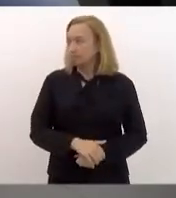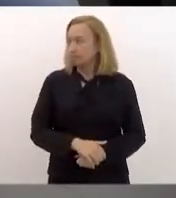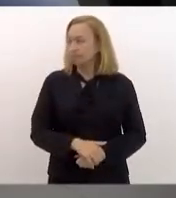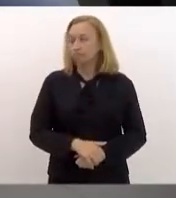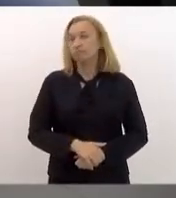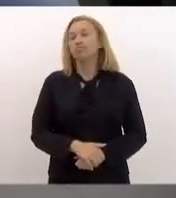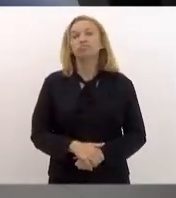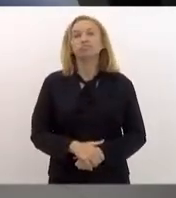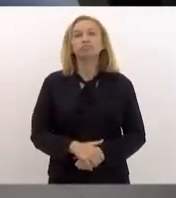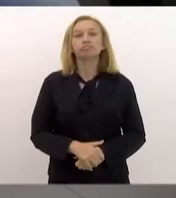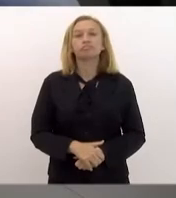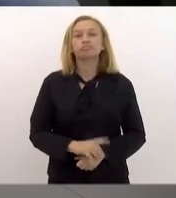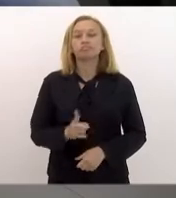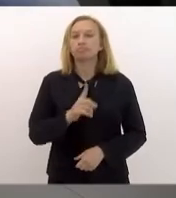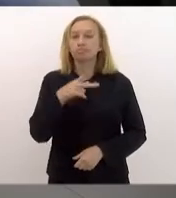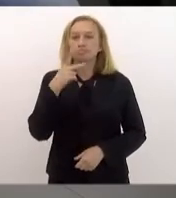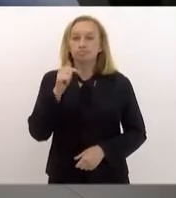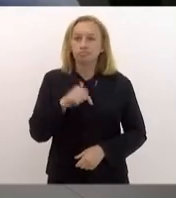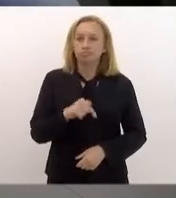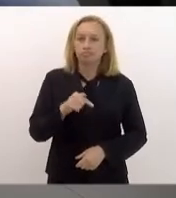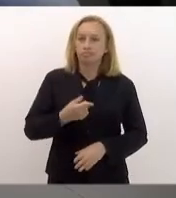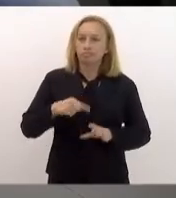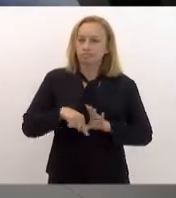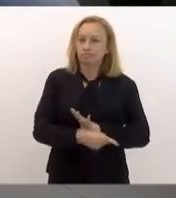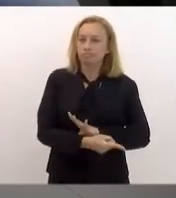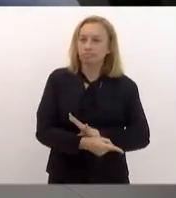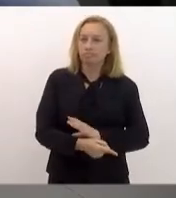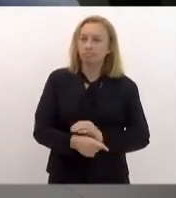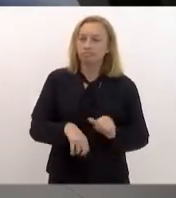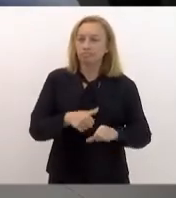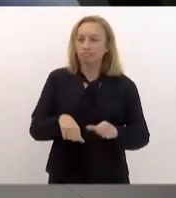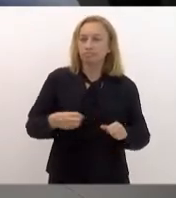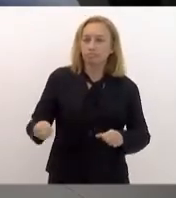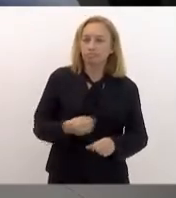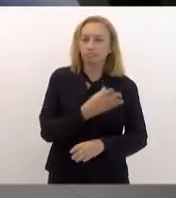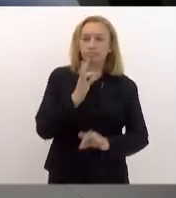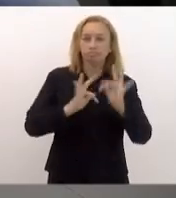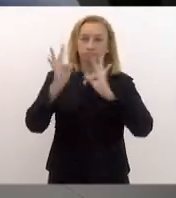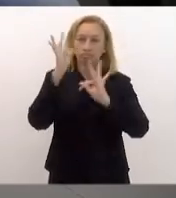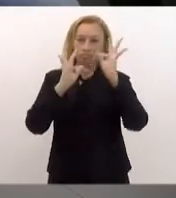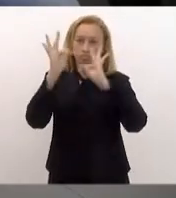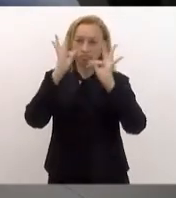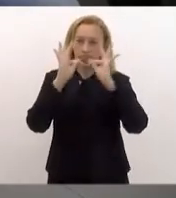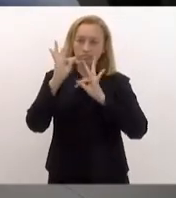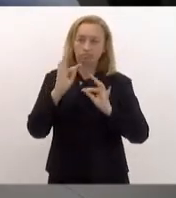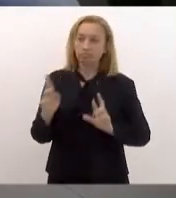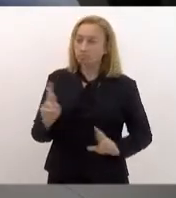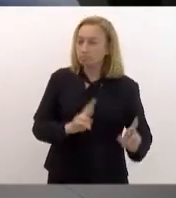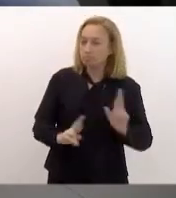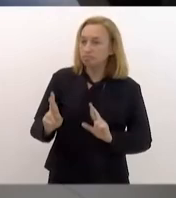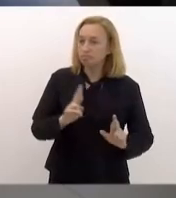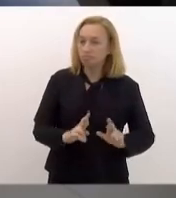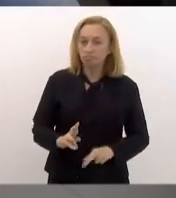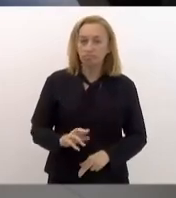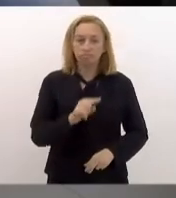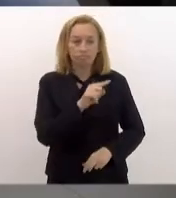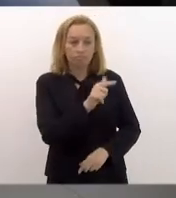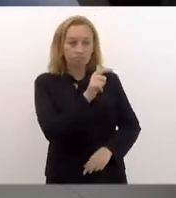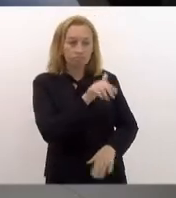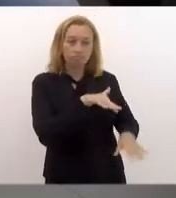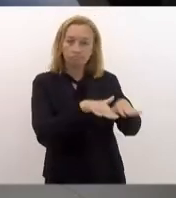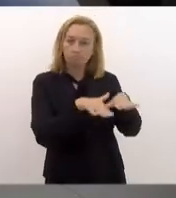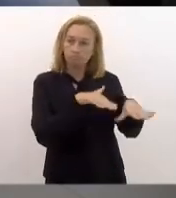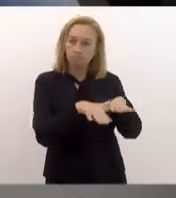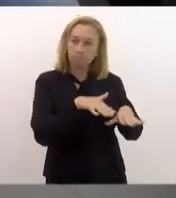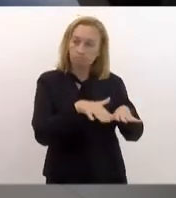não abordamos aqui com mais profundidade, que é inovação e tecnologia. que é relacionar esse desenvolvimento industrial